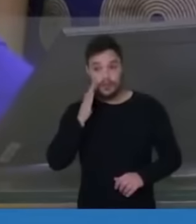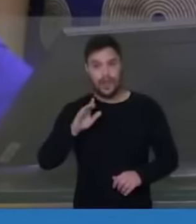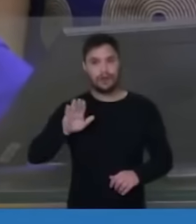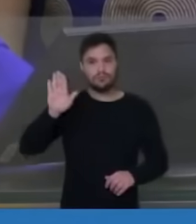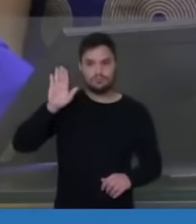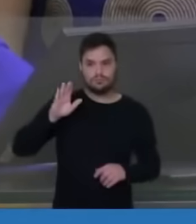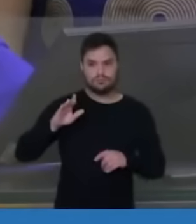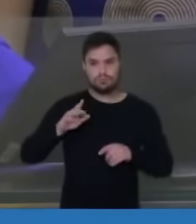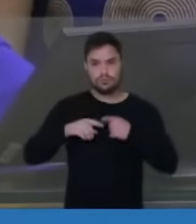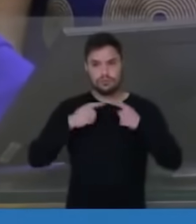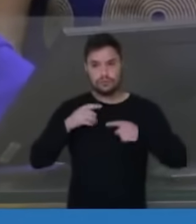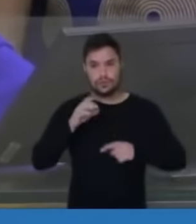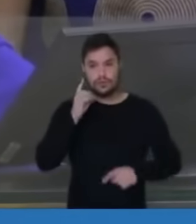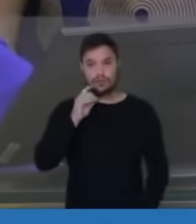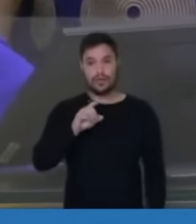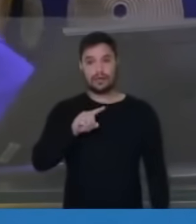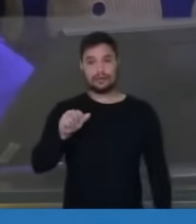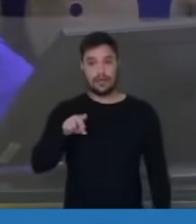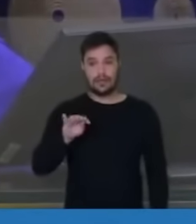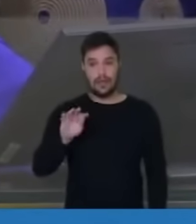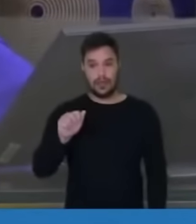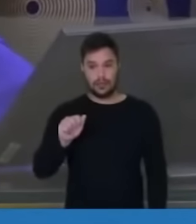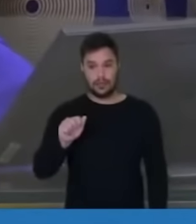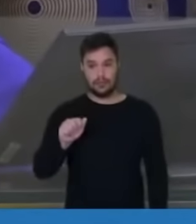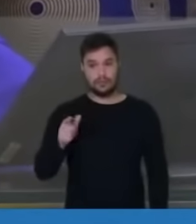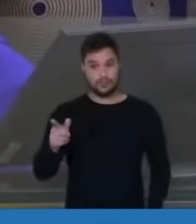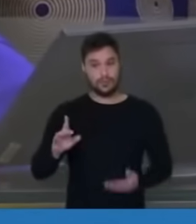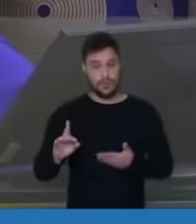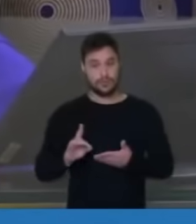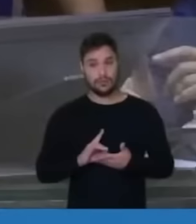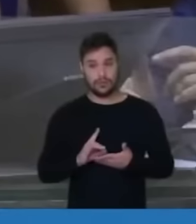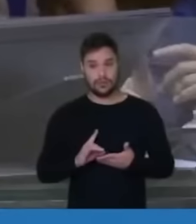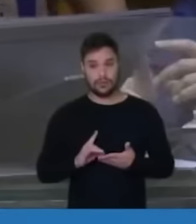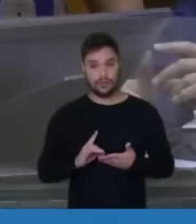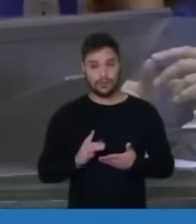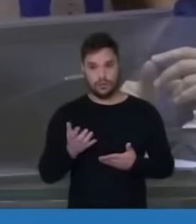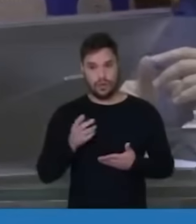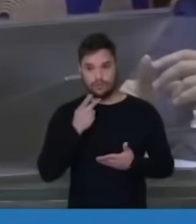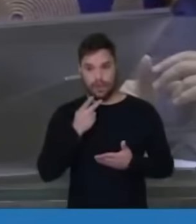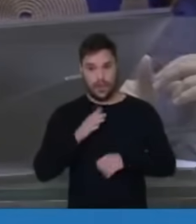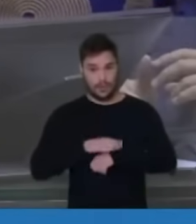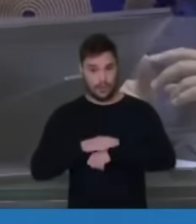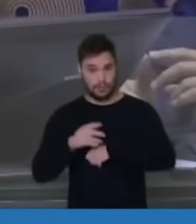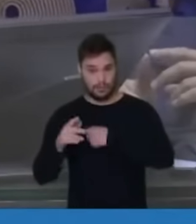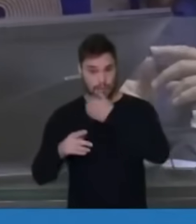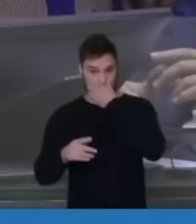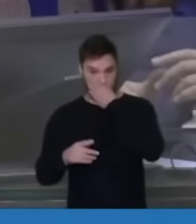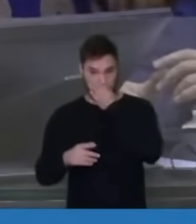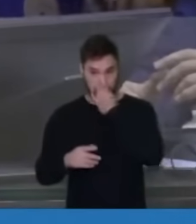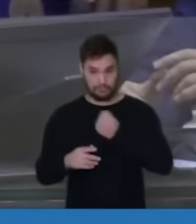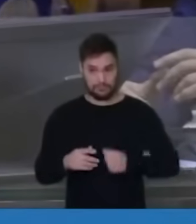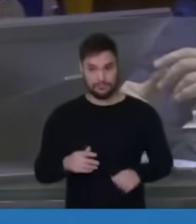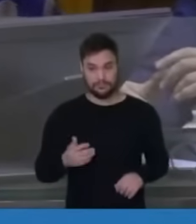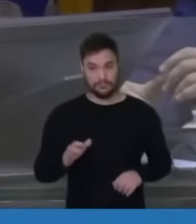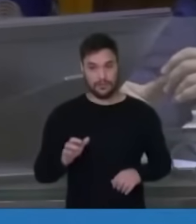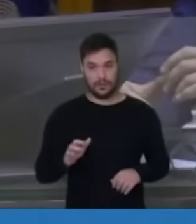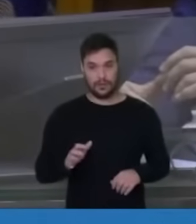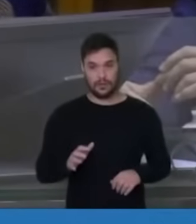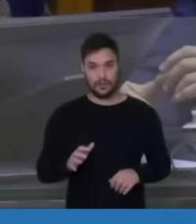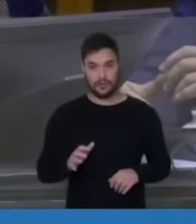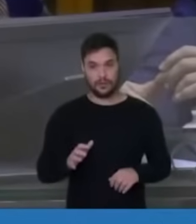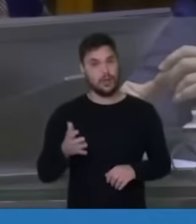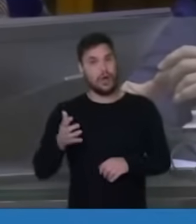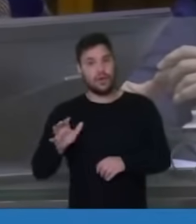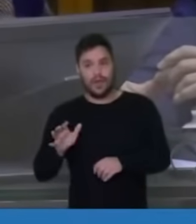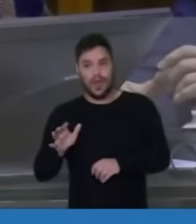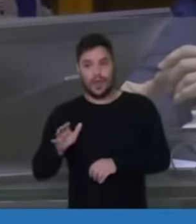questão de ordem da deputada Zanata, porque a senhora está inscrita. A senhora não quer falar no seu tempo? Vai abrir mão do seu tempo? Não, não vou